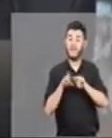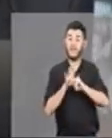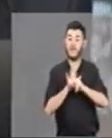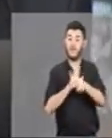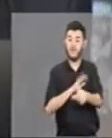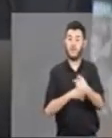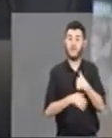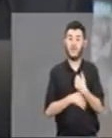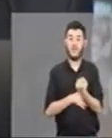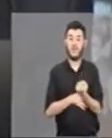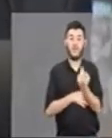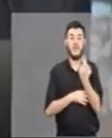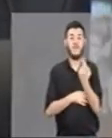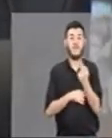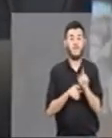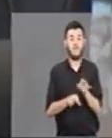julgo